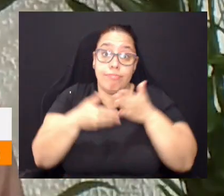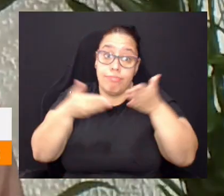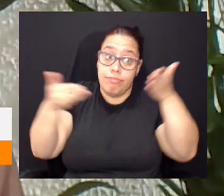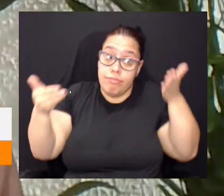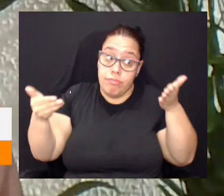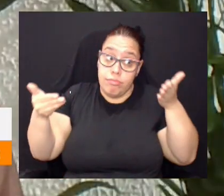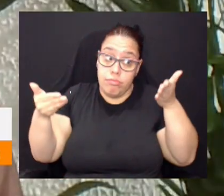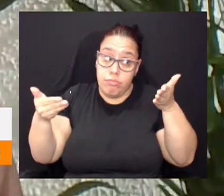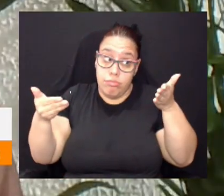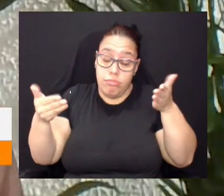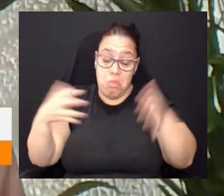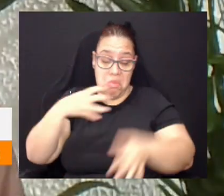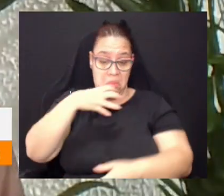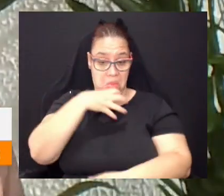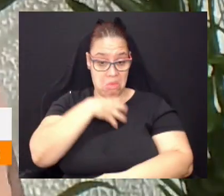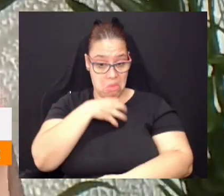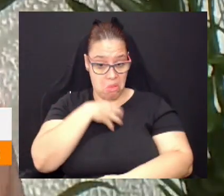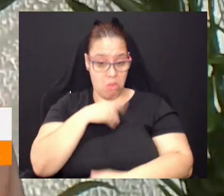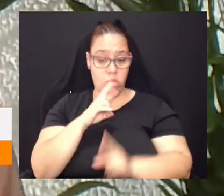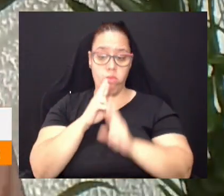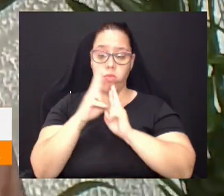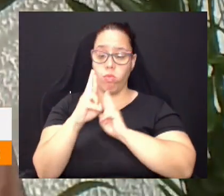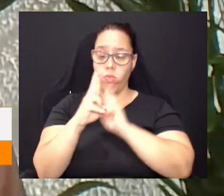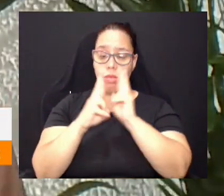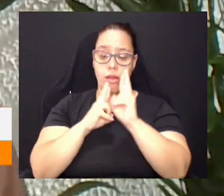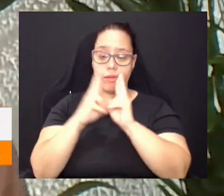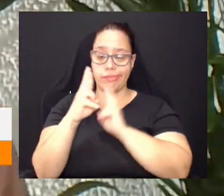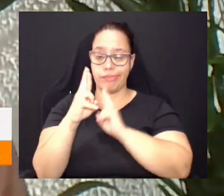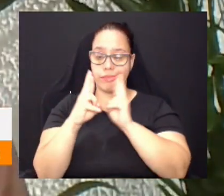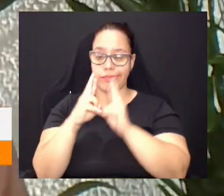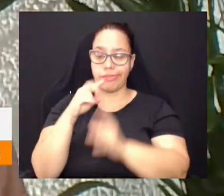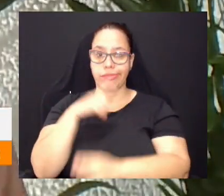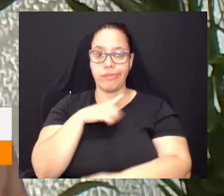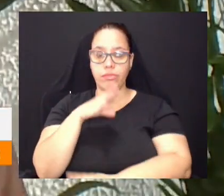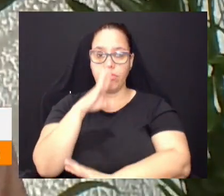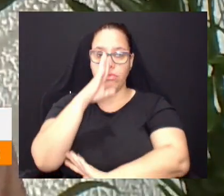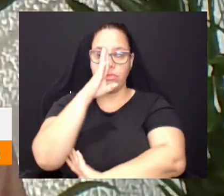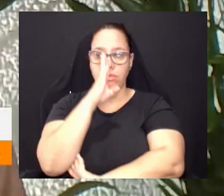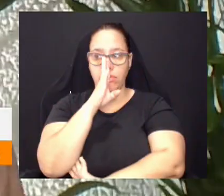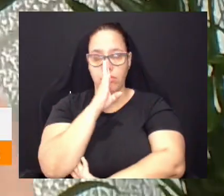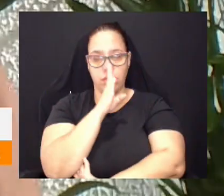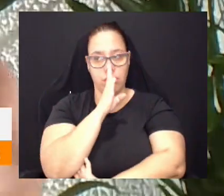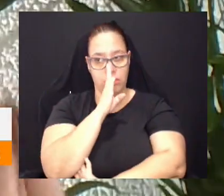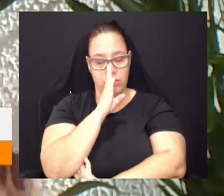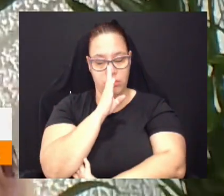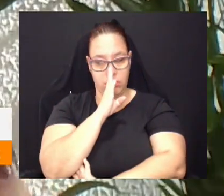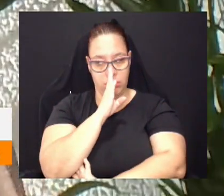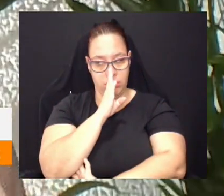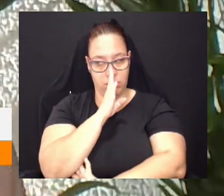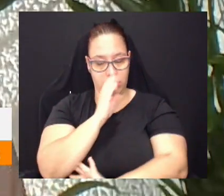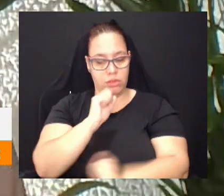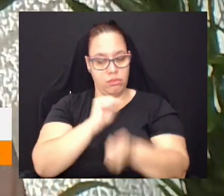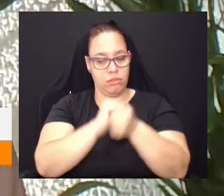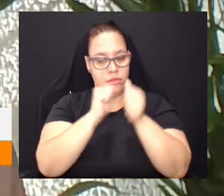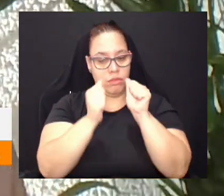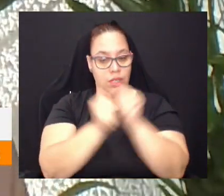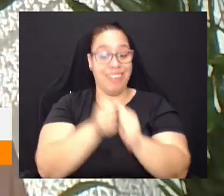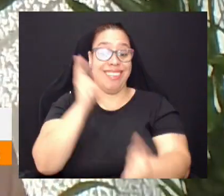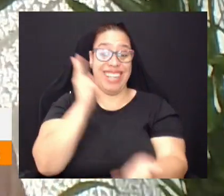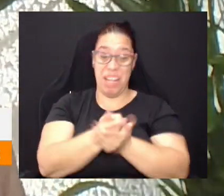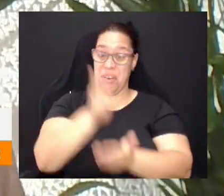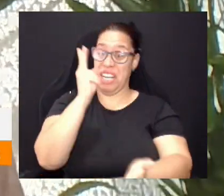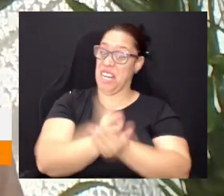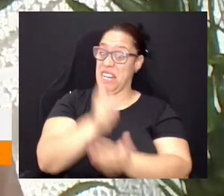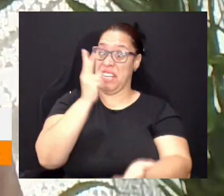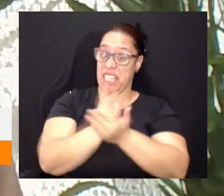sente nesse relacionamento que tem que se calar para se adaptar excessivamente ao outro,